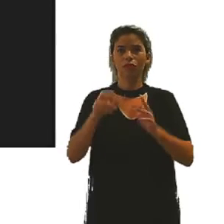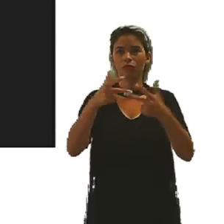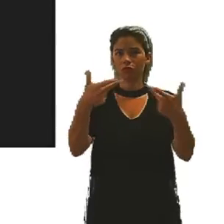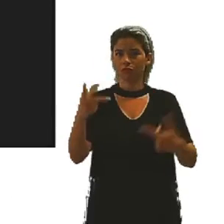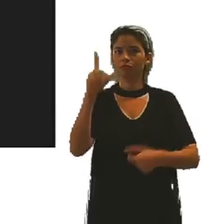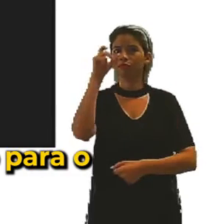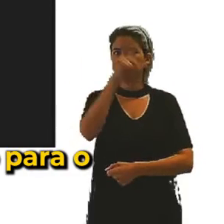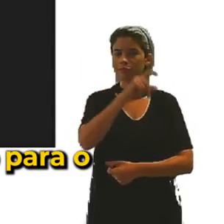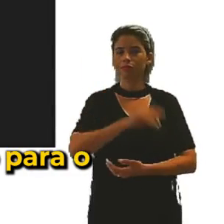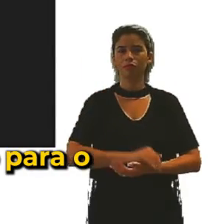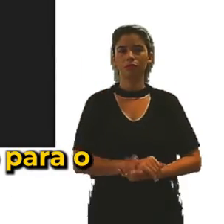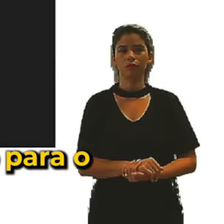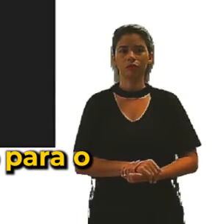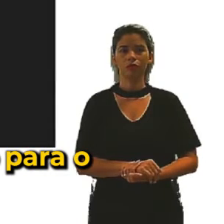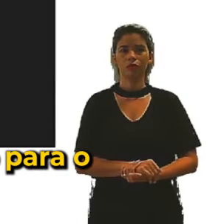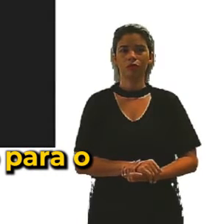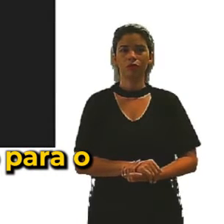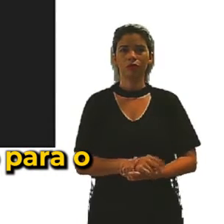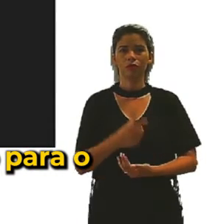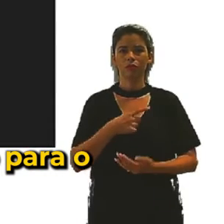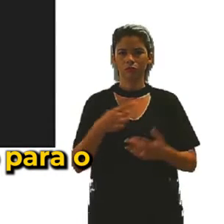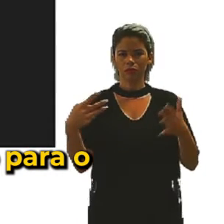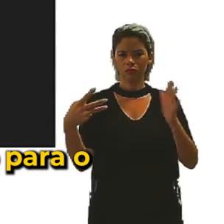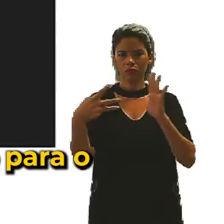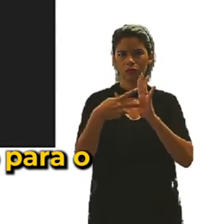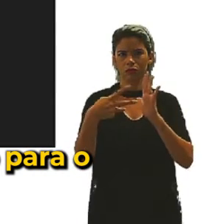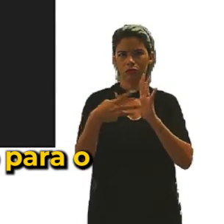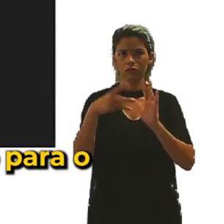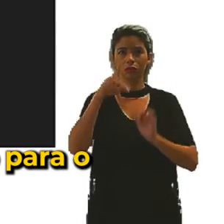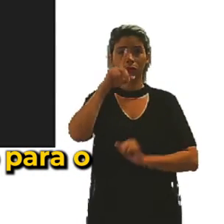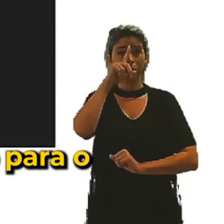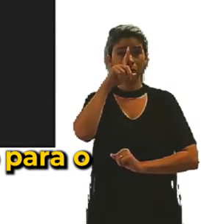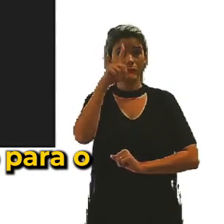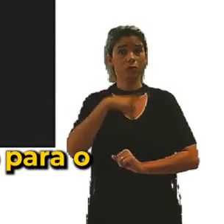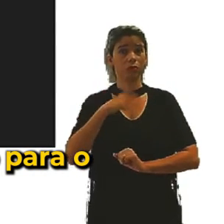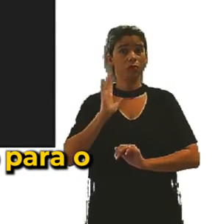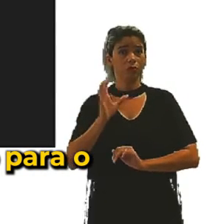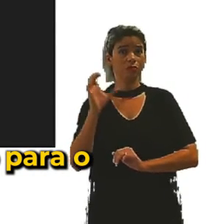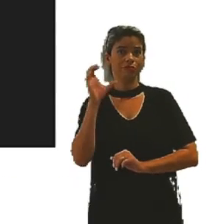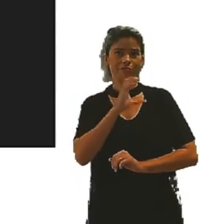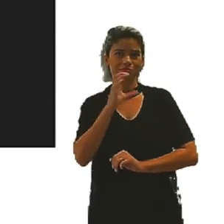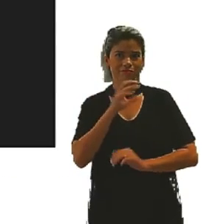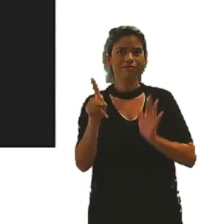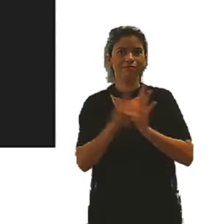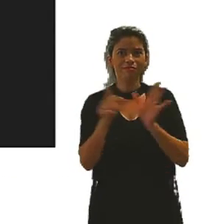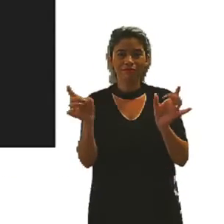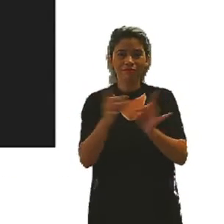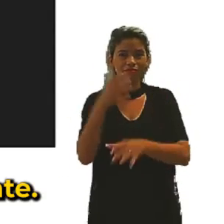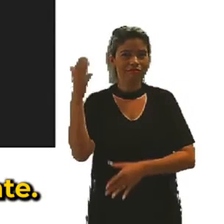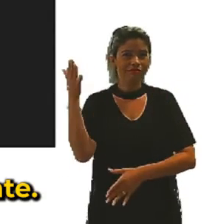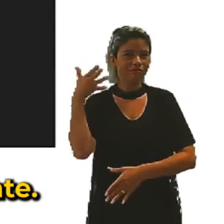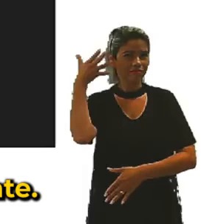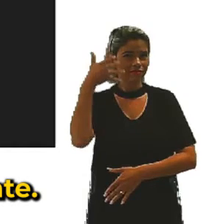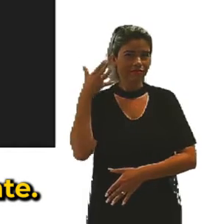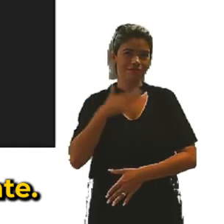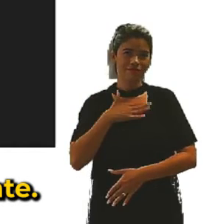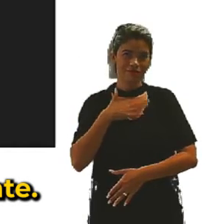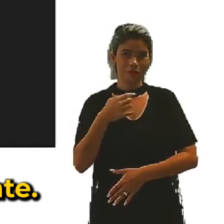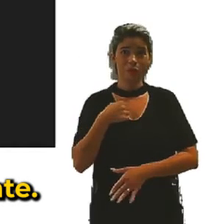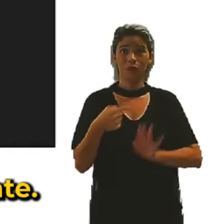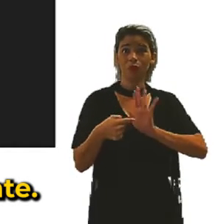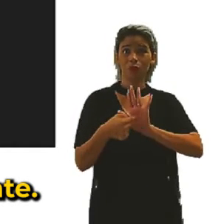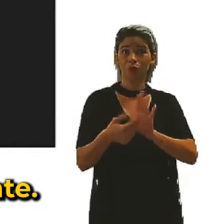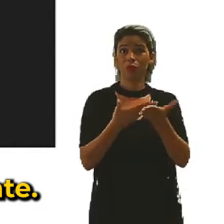complexidade. Sobre o formulário de risco, já chegando aqui, correndo um pouquinho para o final, eu vou